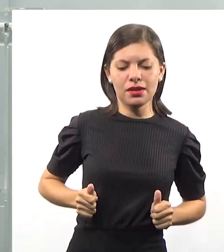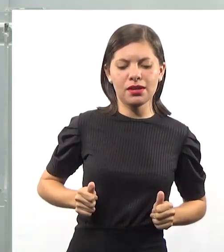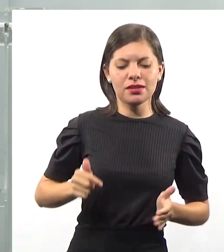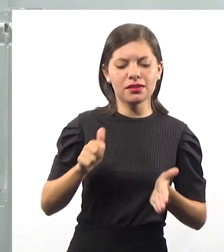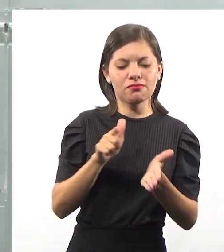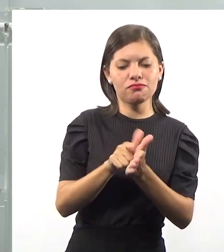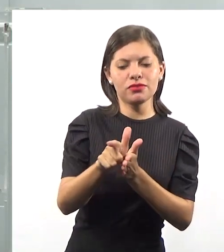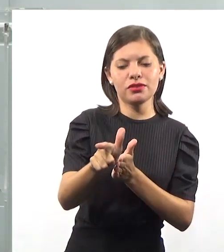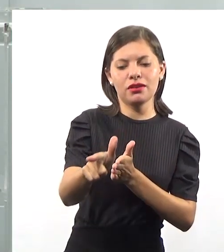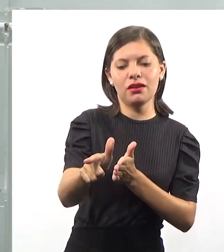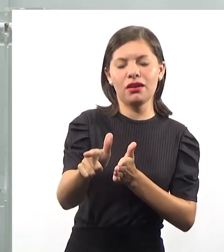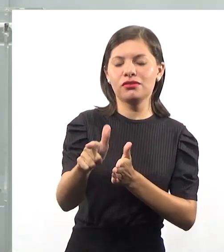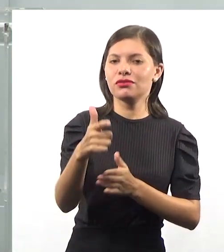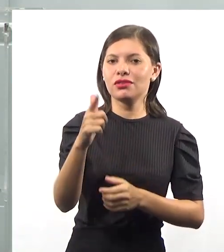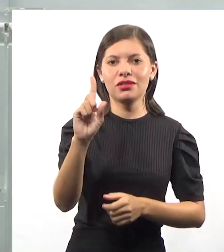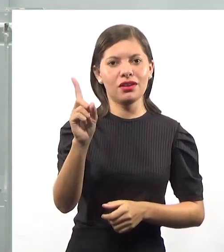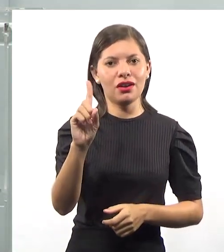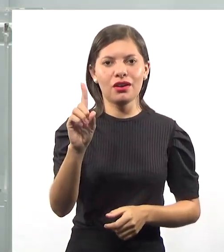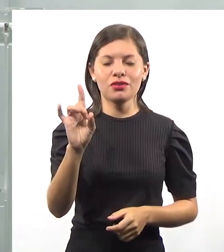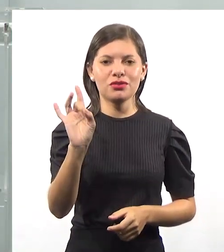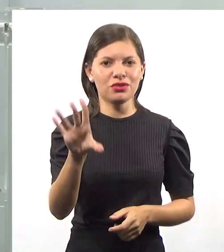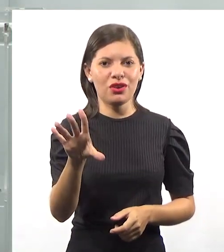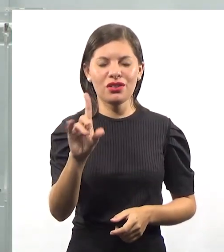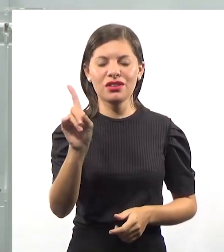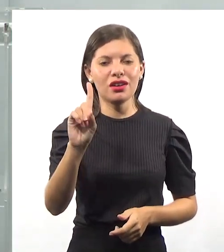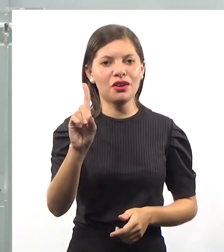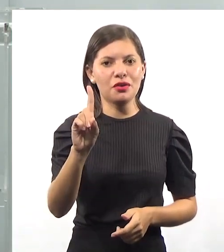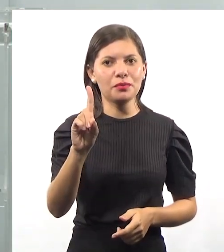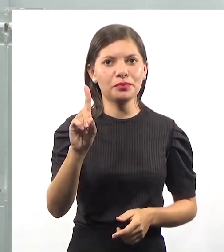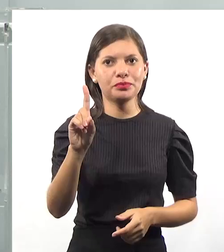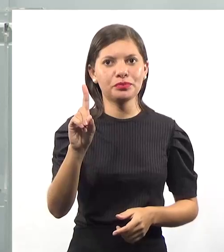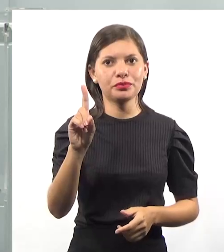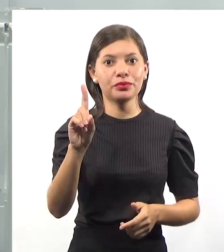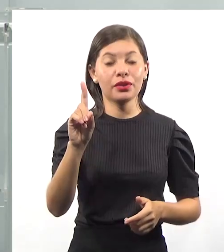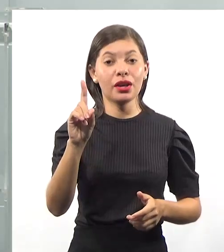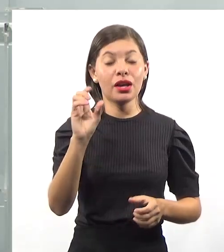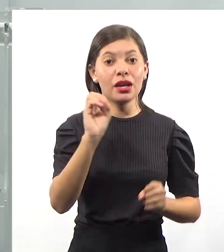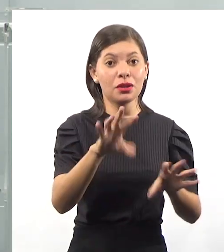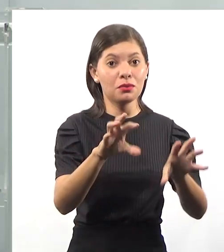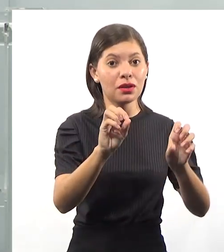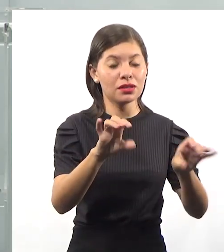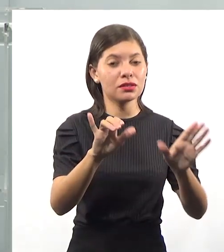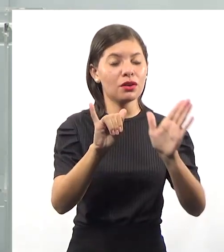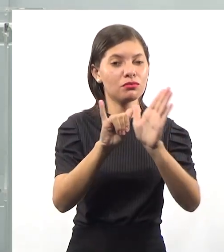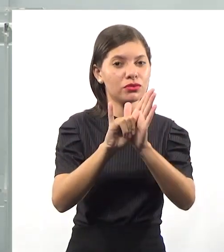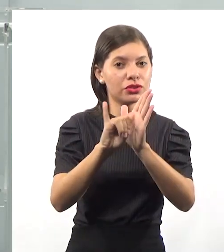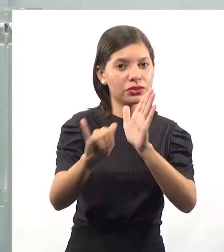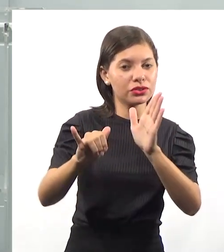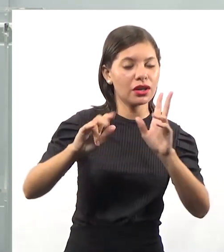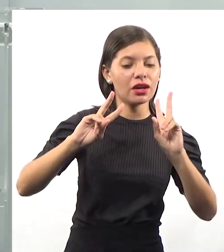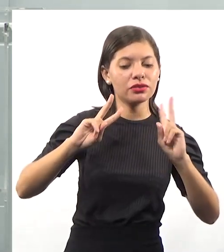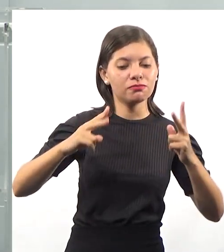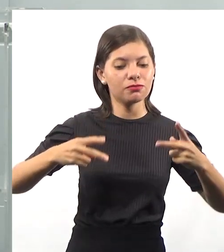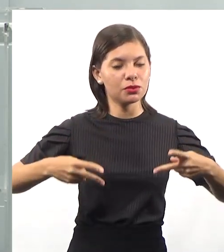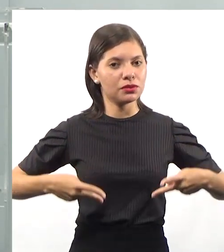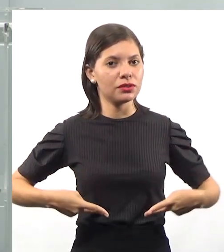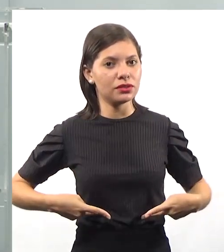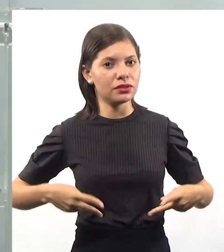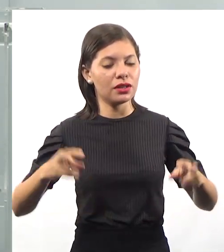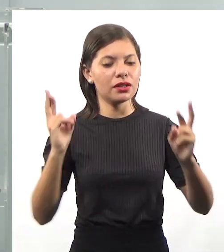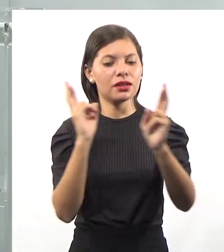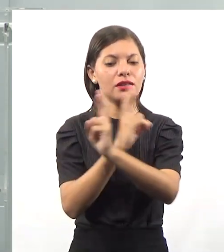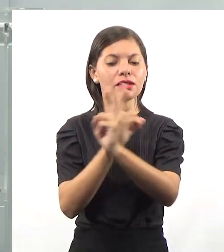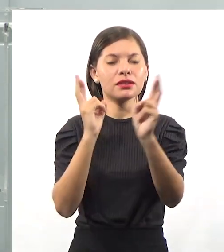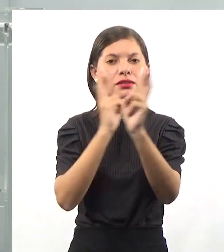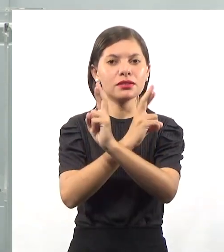a interação, mas sim tem o caráter educativo de reconhecimento da identidade e da relação com o outro. Então, trabalha-se